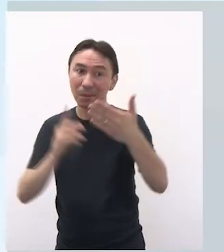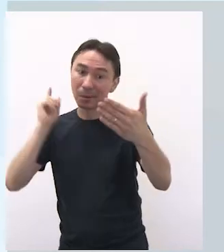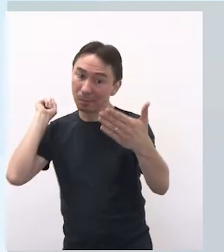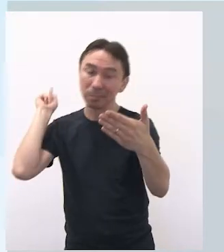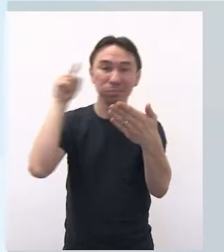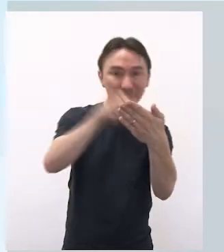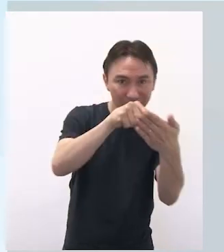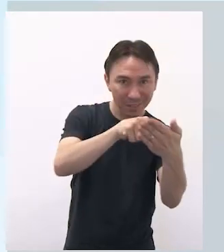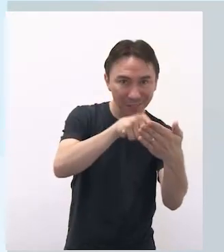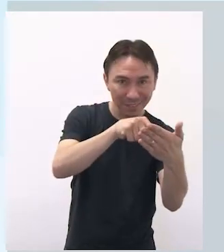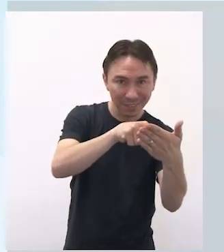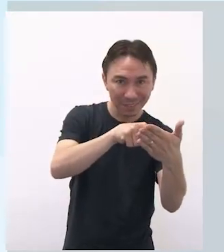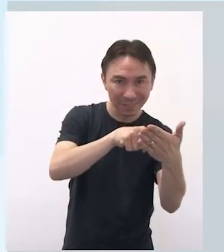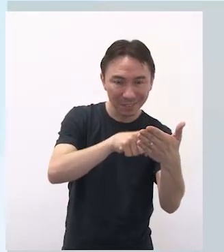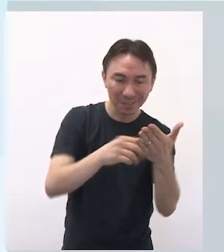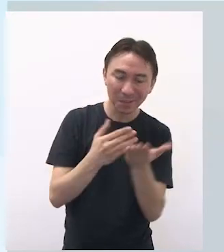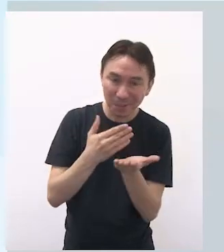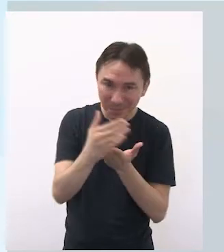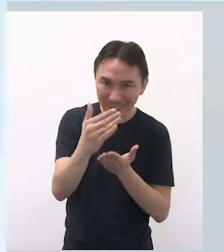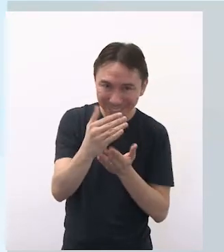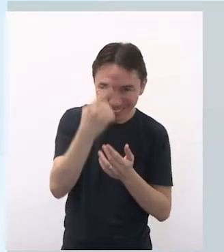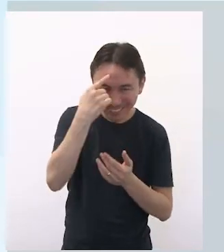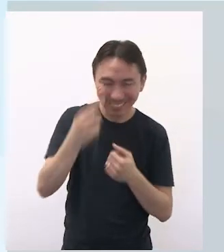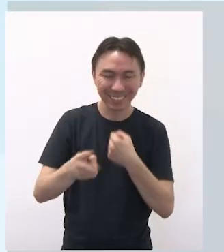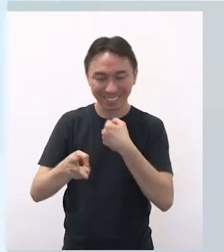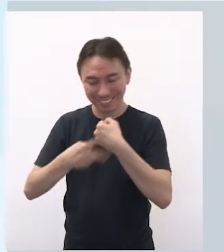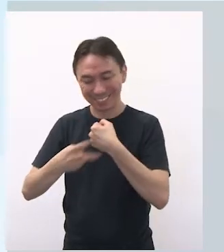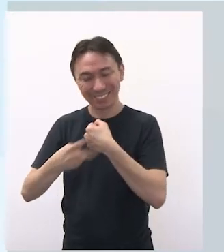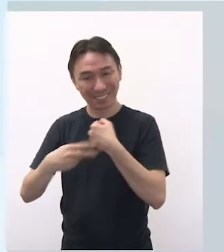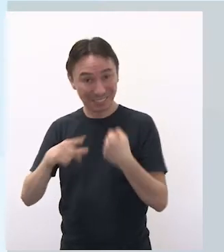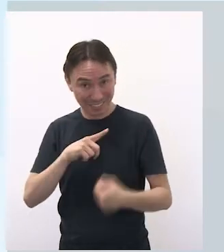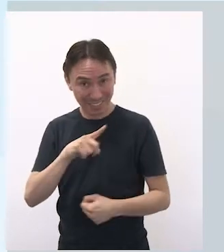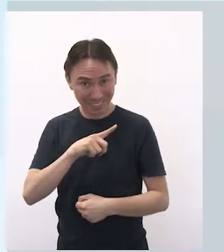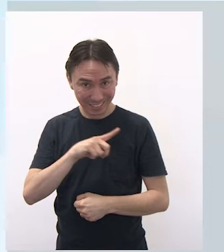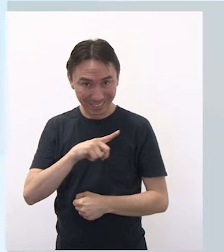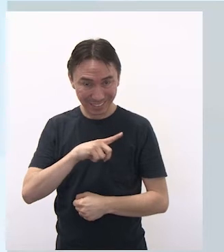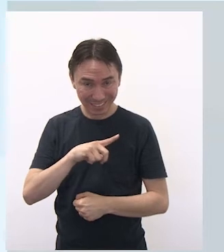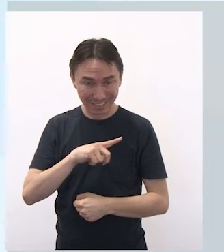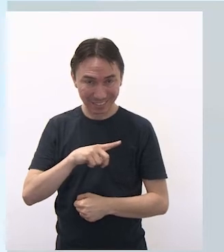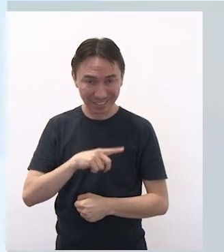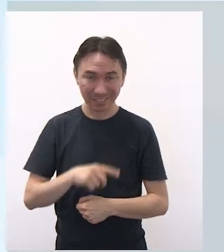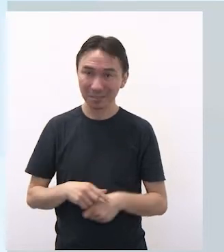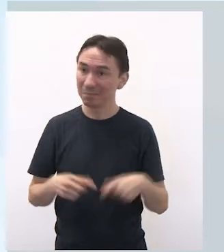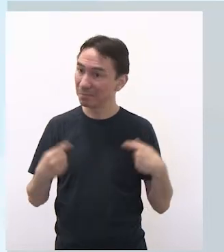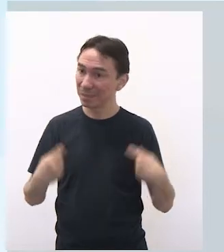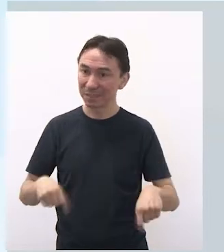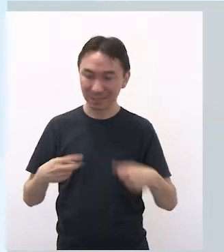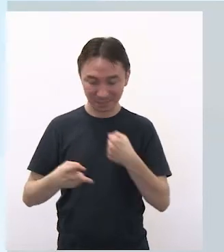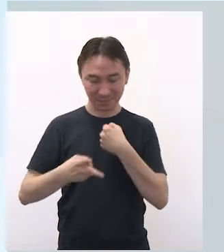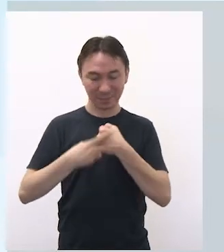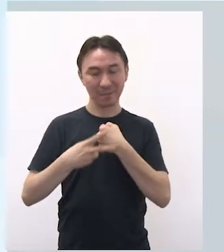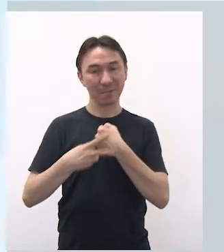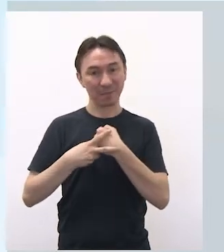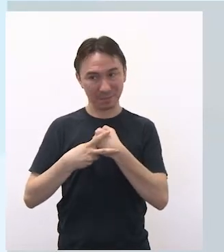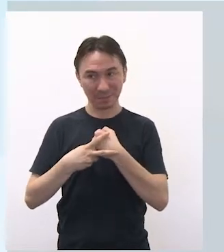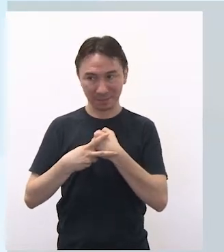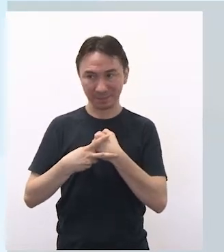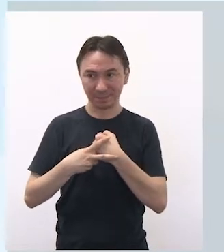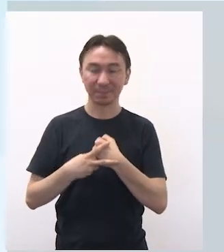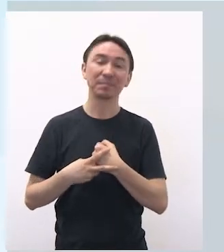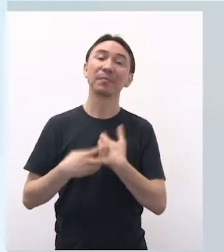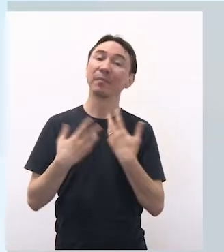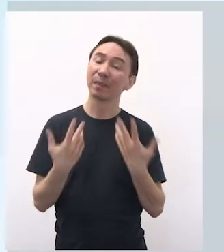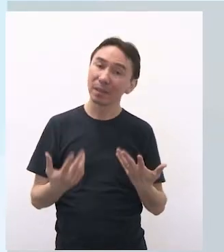verbo, toda intencionalidade pedagógica, ela vai ser mediada por uma ação. Então, eu vou usar sempre